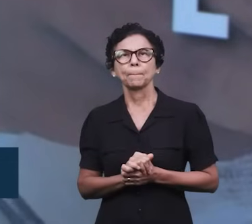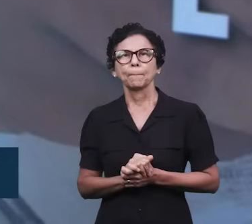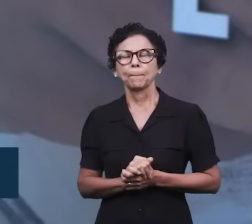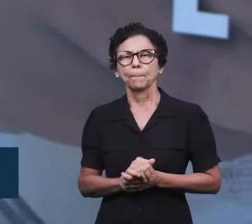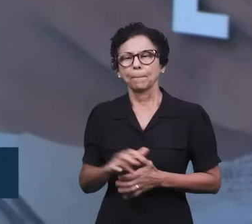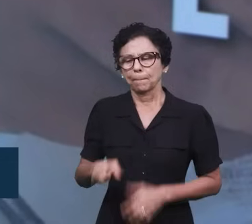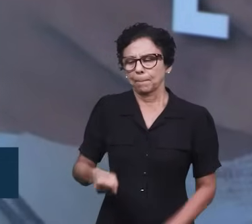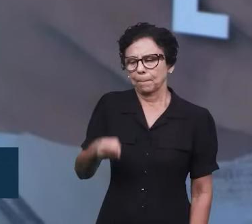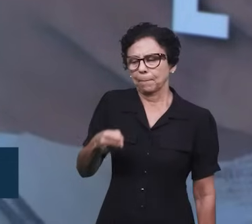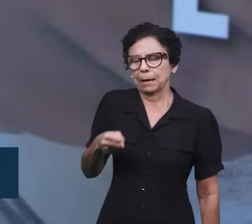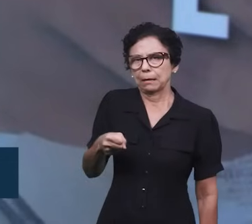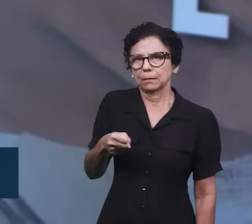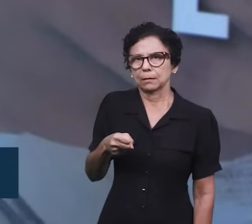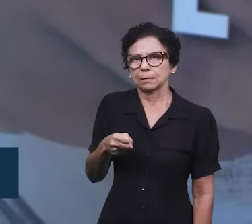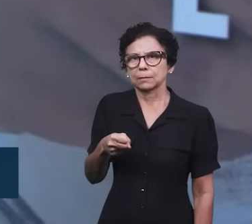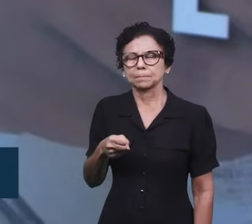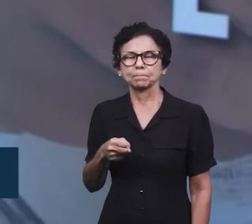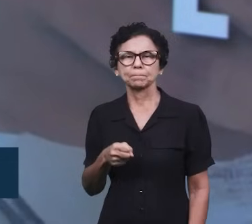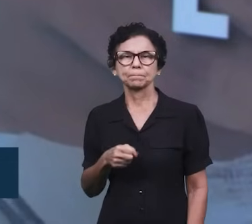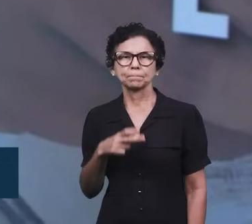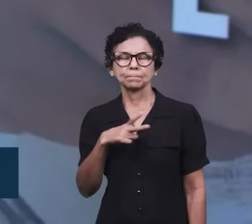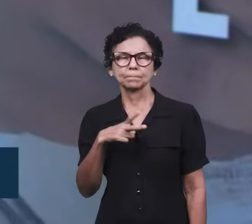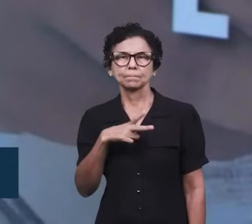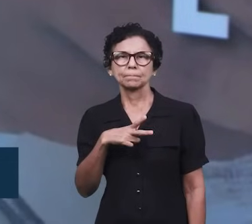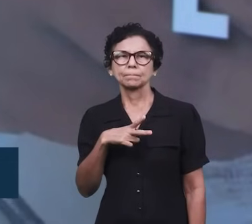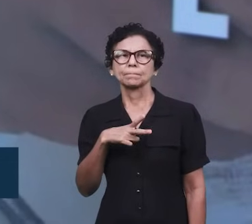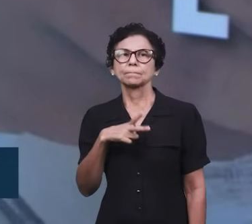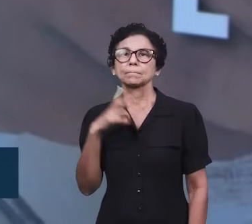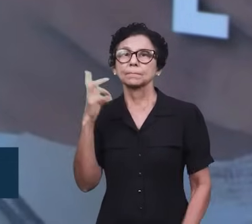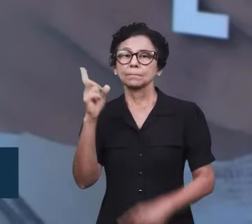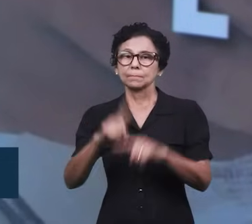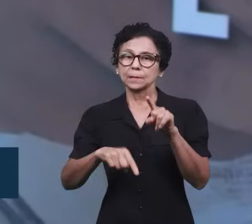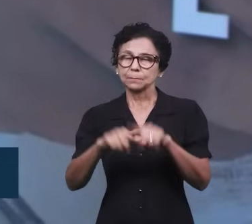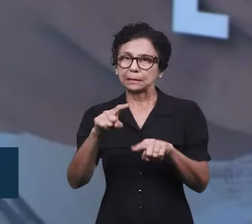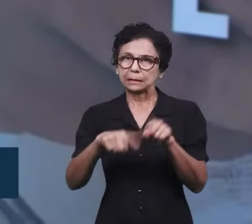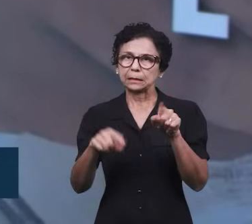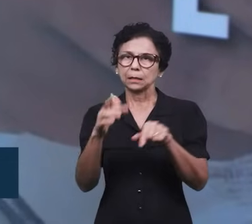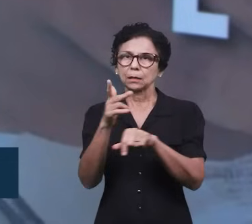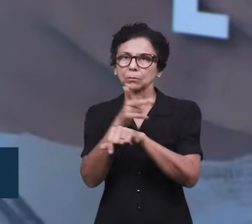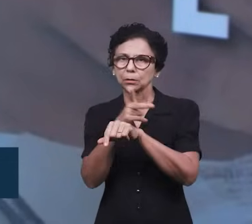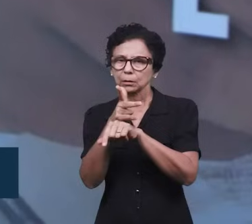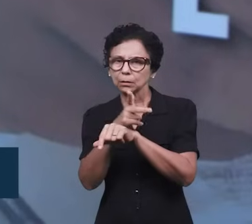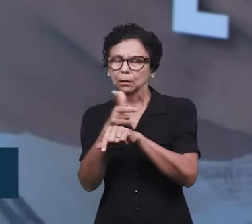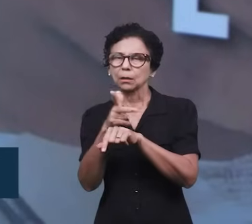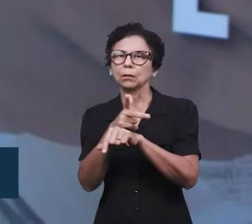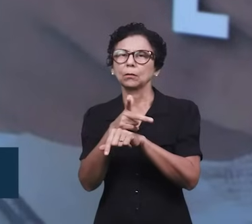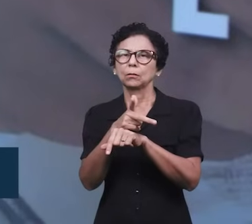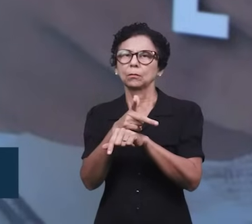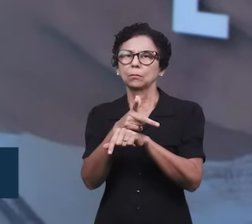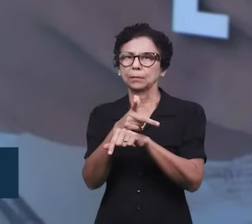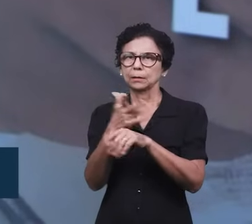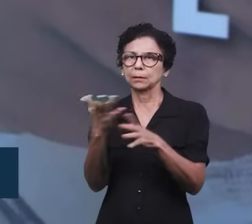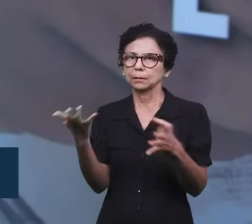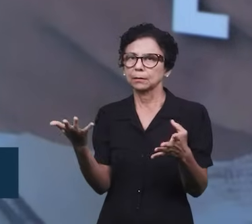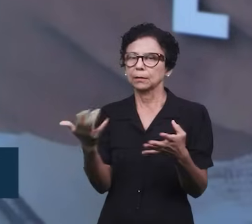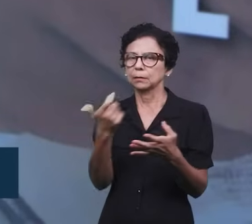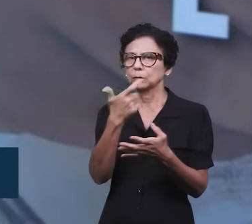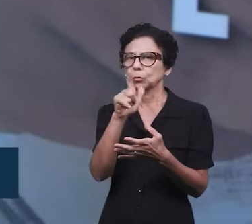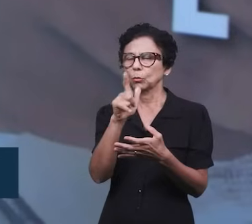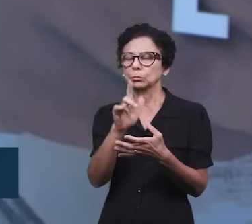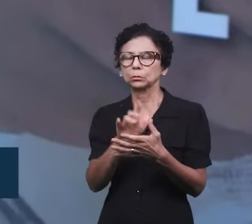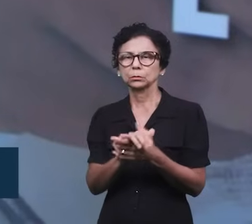bagagens pessoais, equipamentos, porque são levados equipamentos, Adaís, para os cultos,